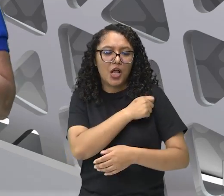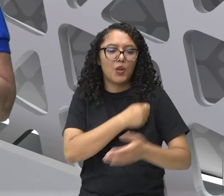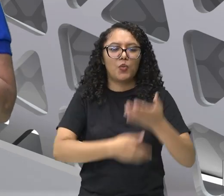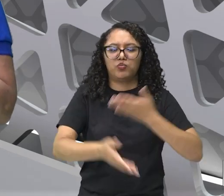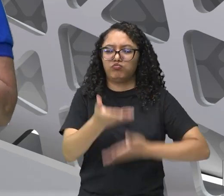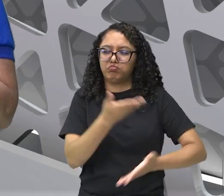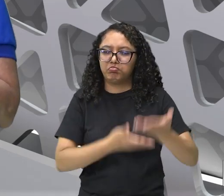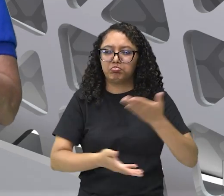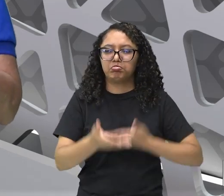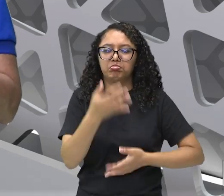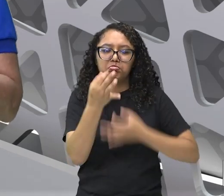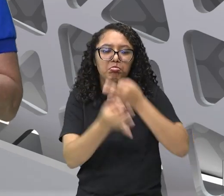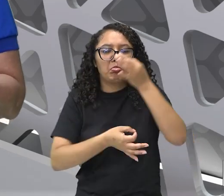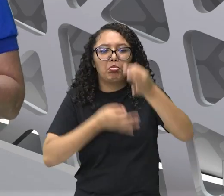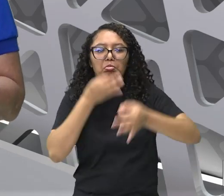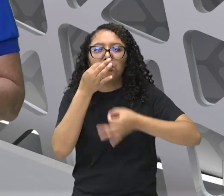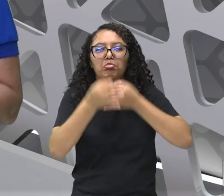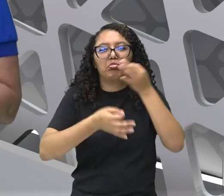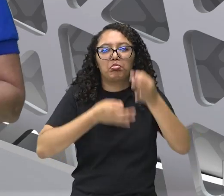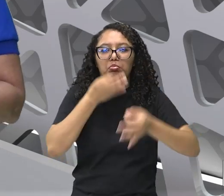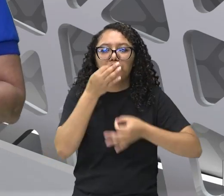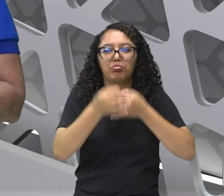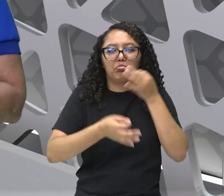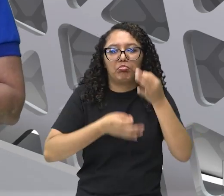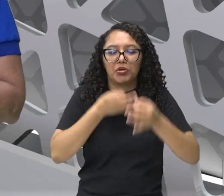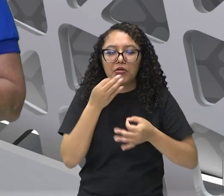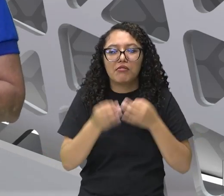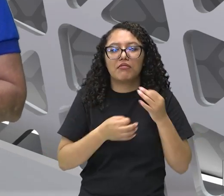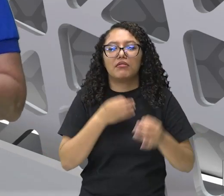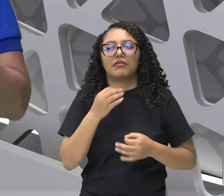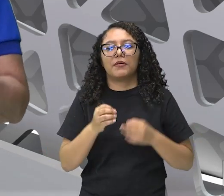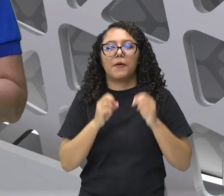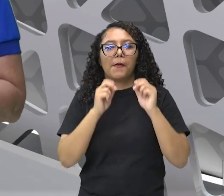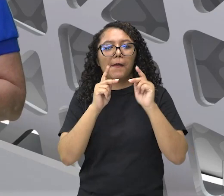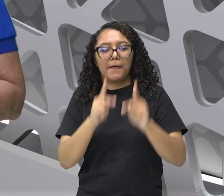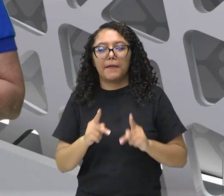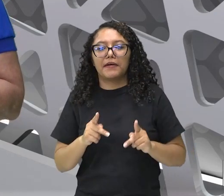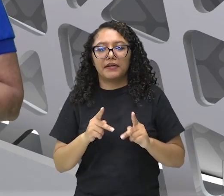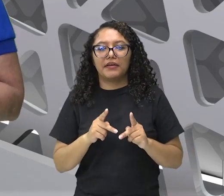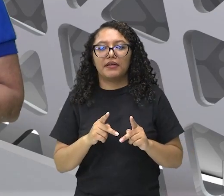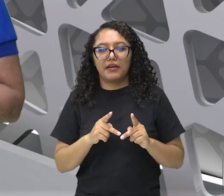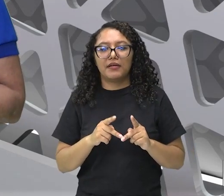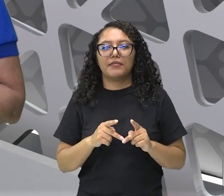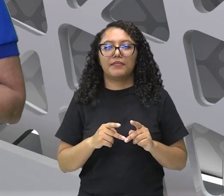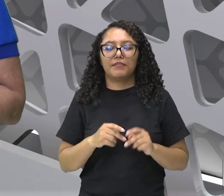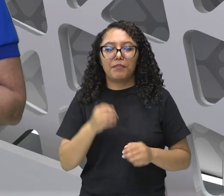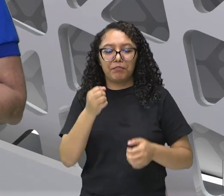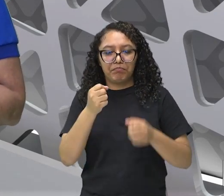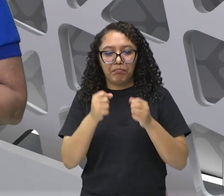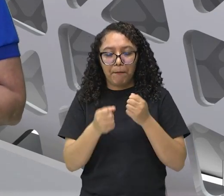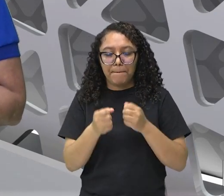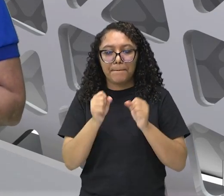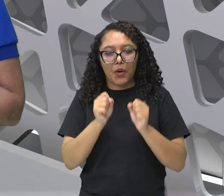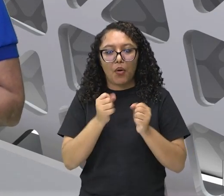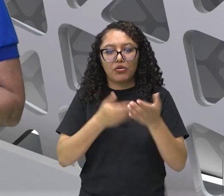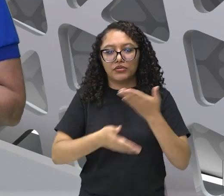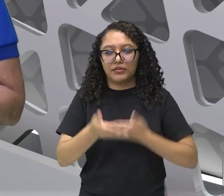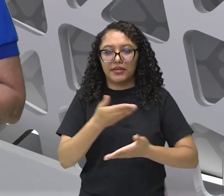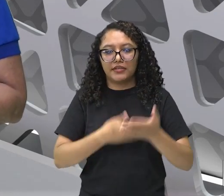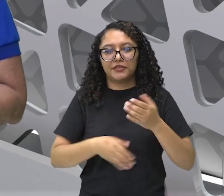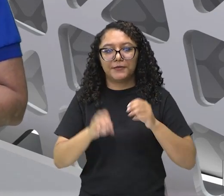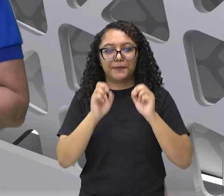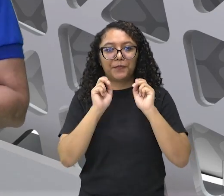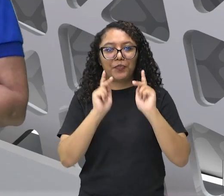façam comentários, teçam as considerações de vocês nas nossas próximas aulas. Certo,